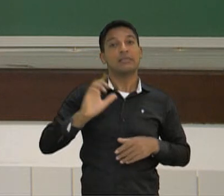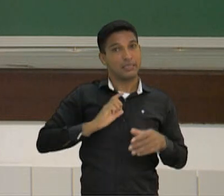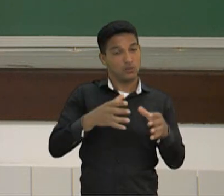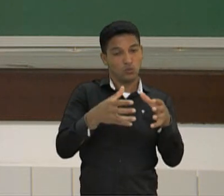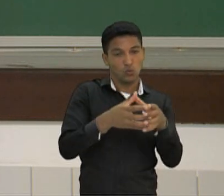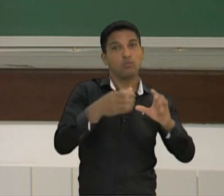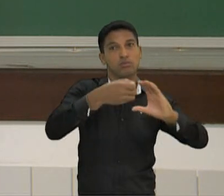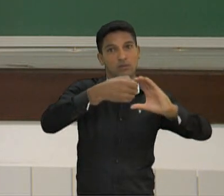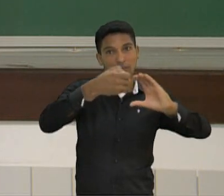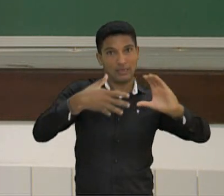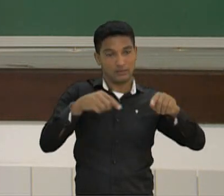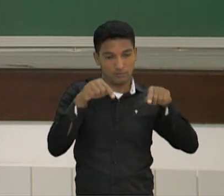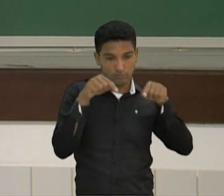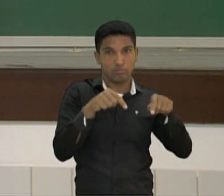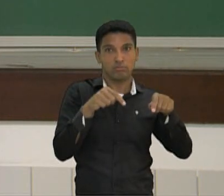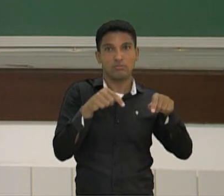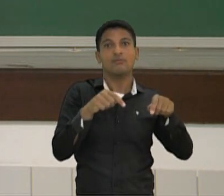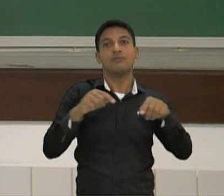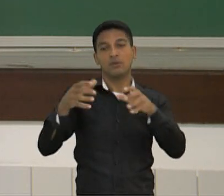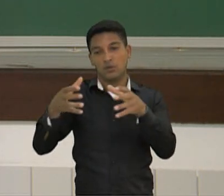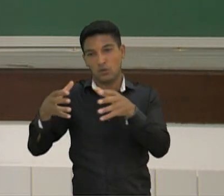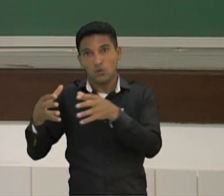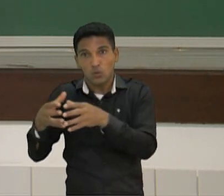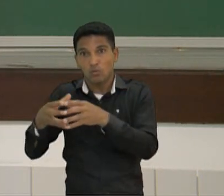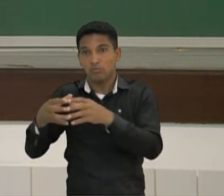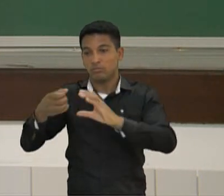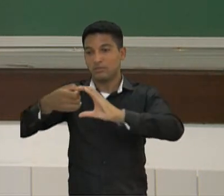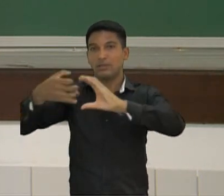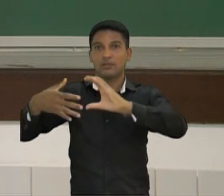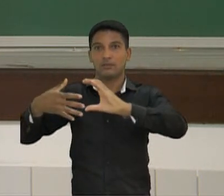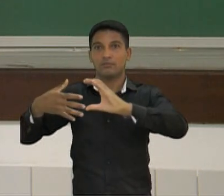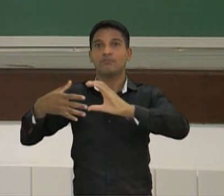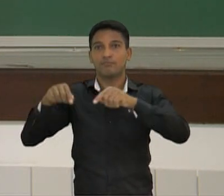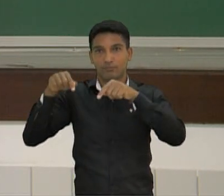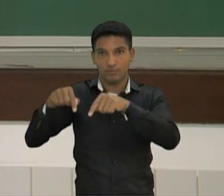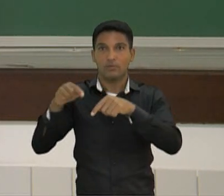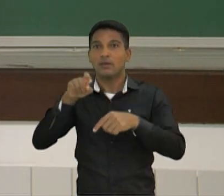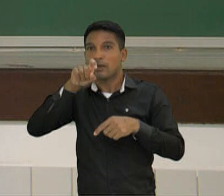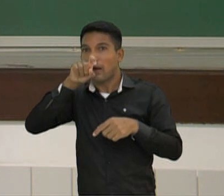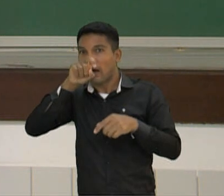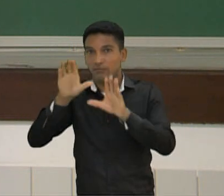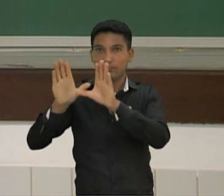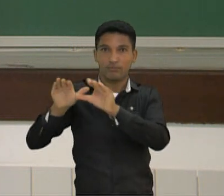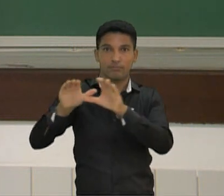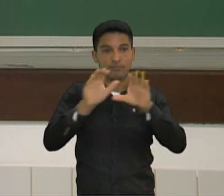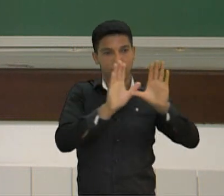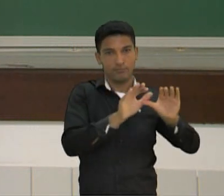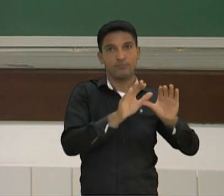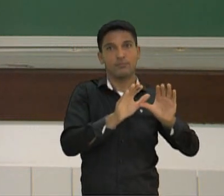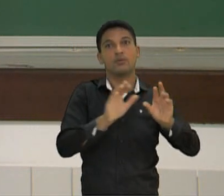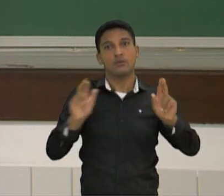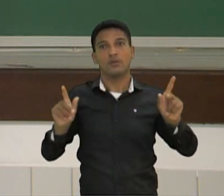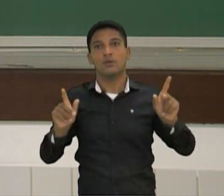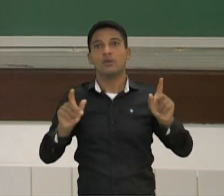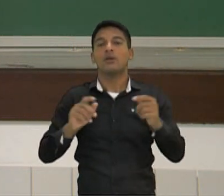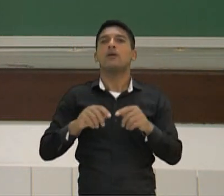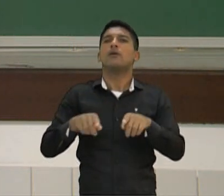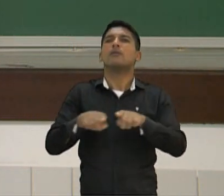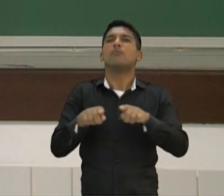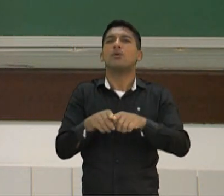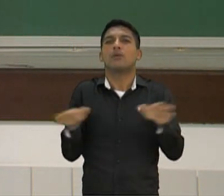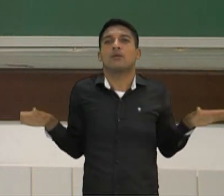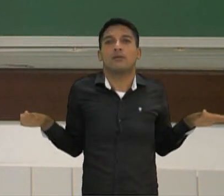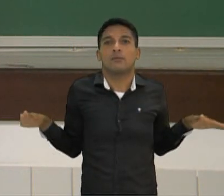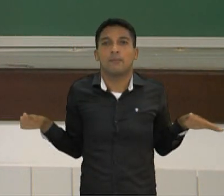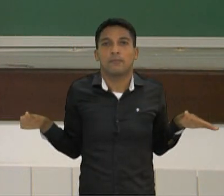as aves em dois grandes grupos. Além disso, os pinguins também vão apresentar carena, só que eles vão utilizar para o nado. Tá?